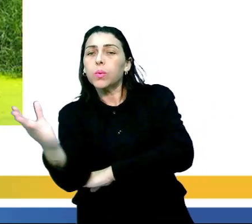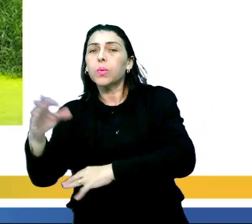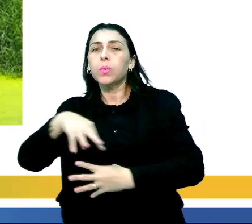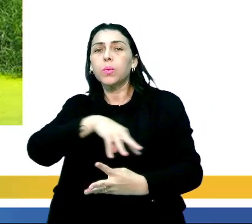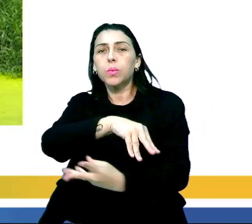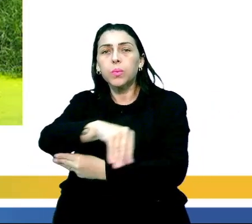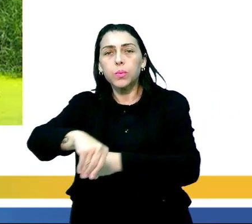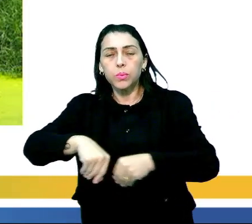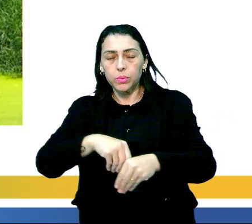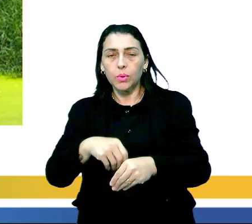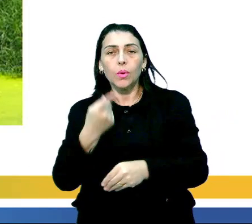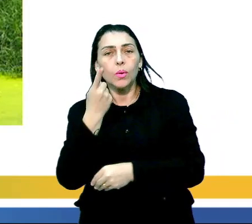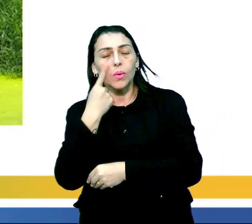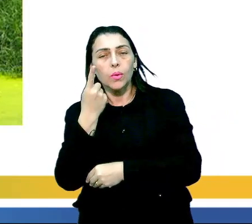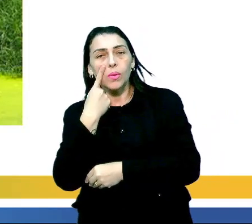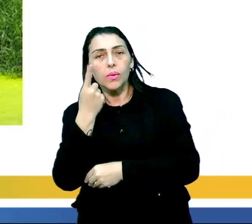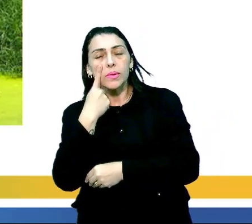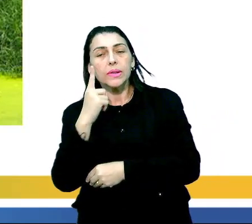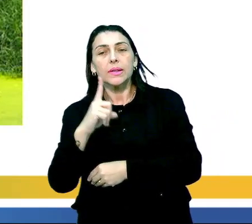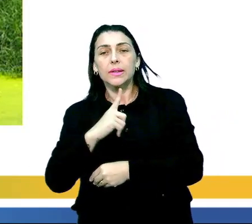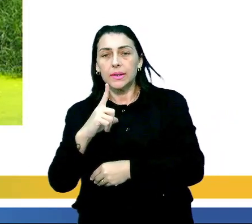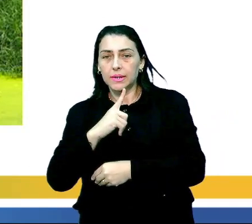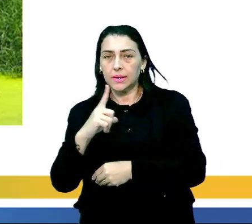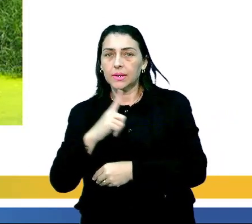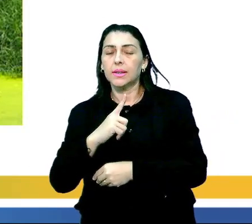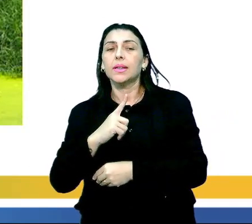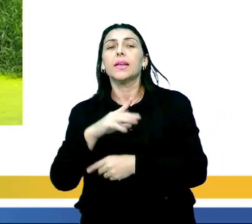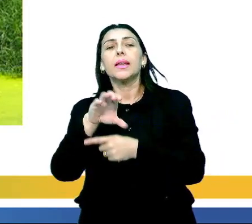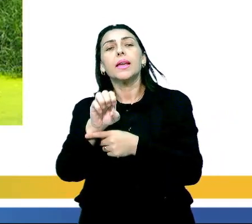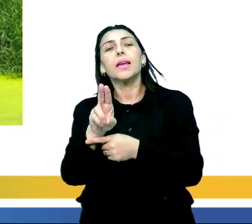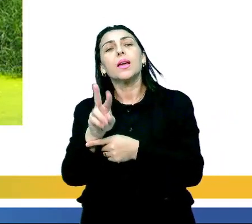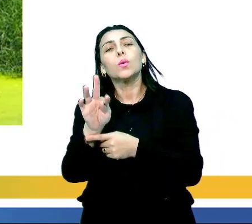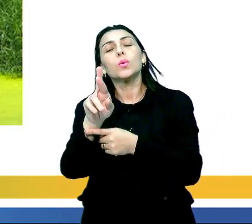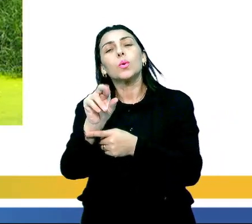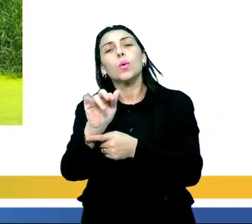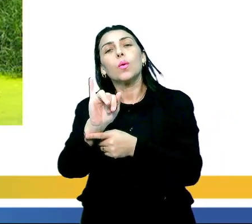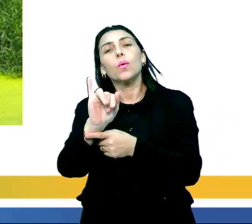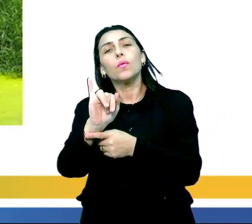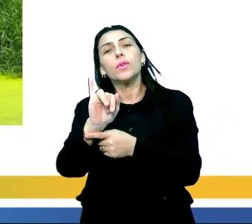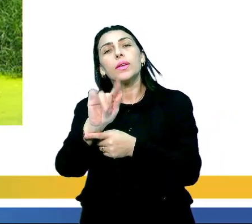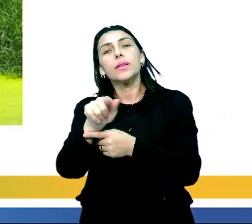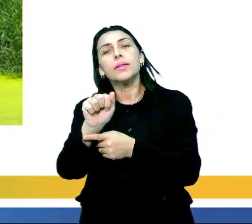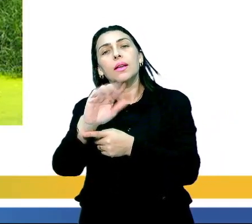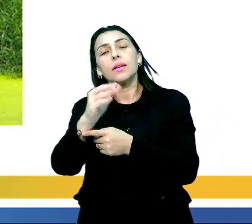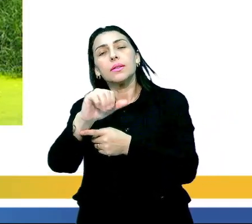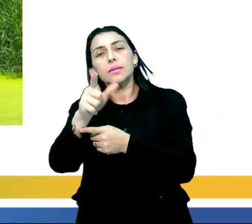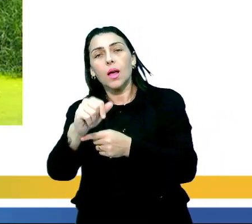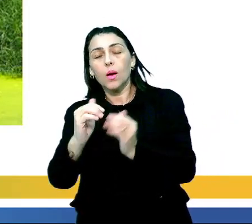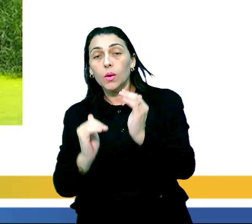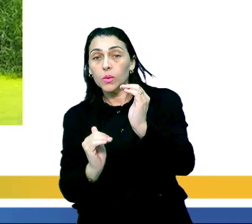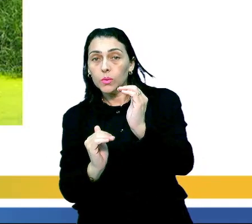da eutrofização. Então, a gente tem a eutrofização, em resumo, é o aumento da concentração